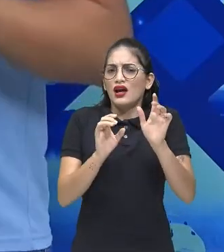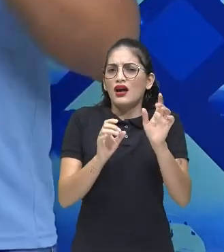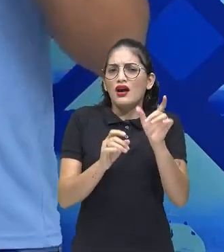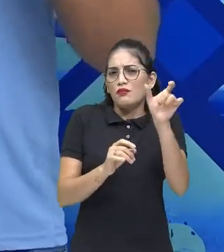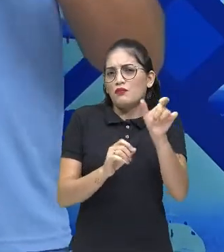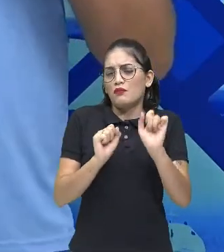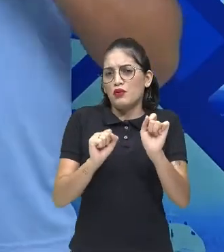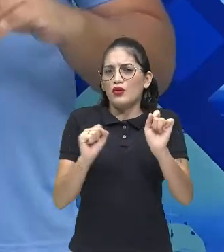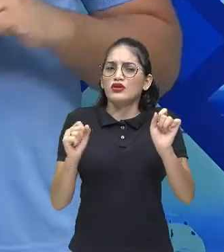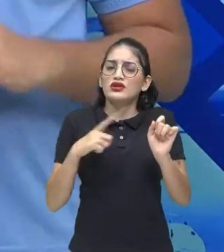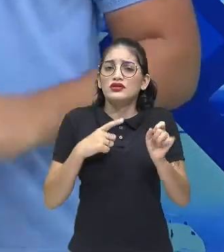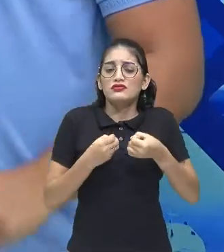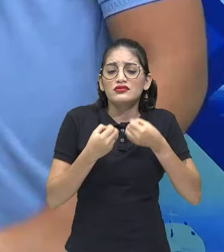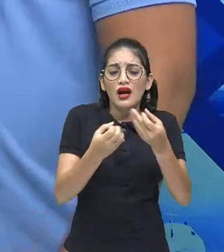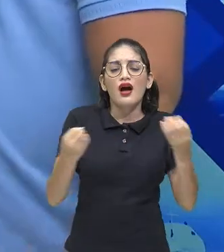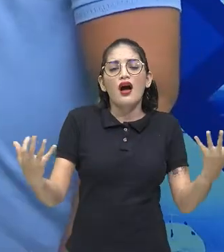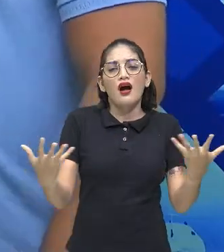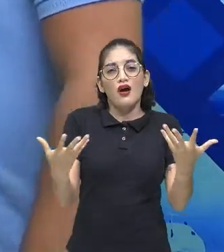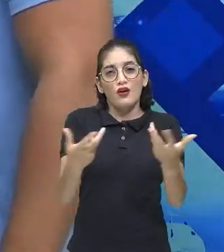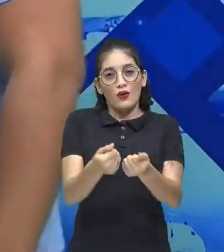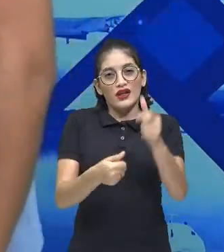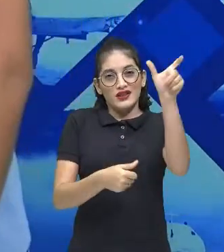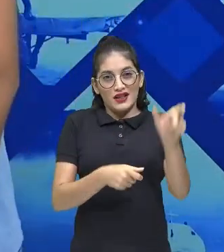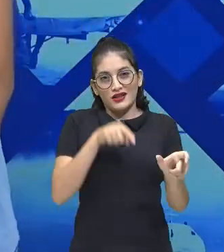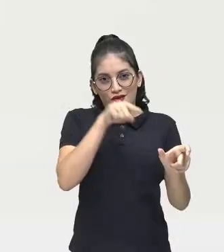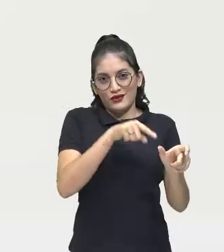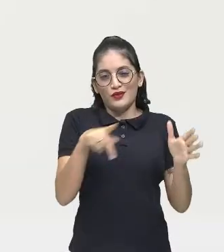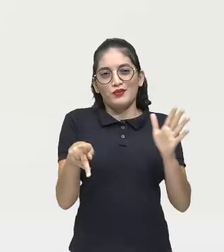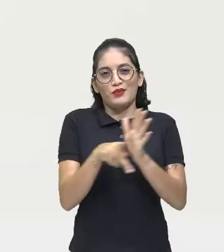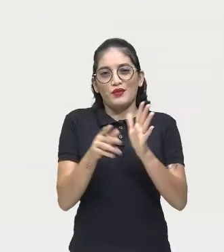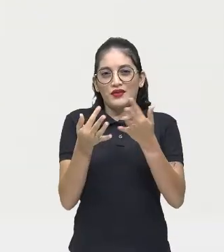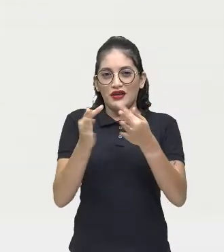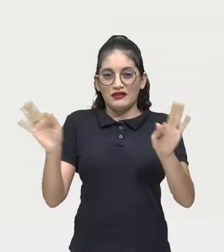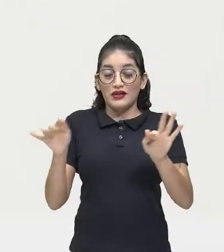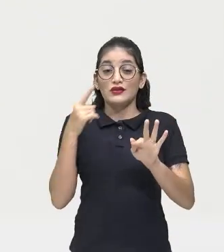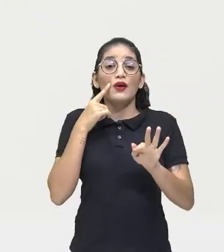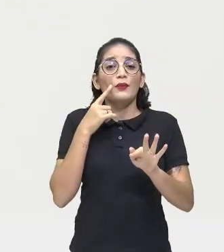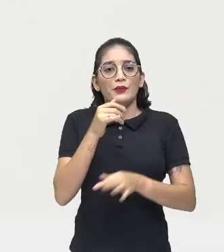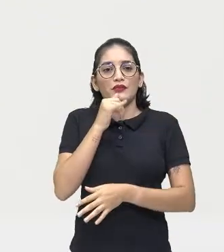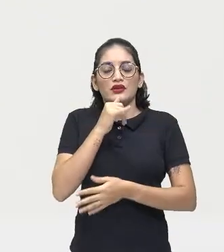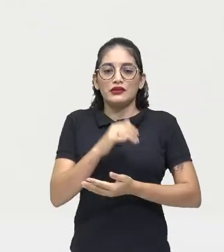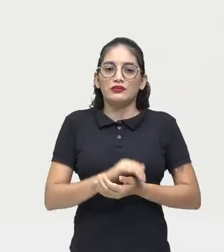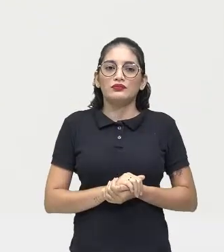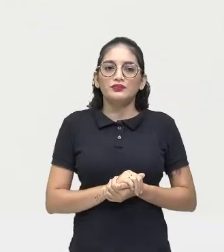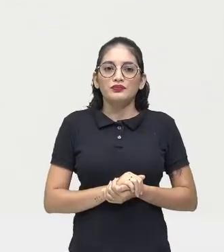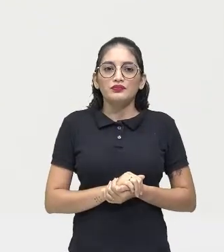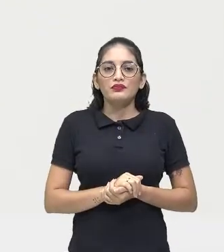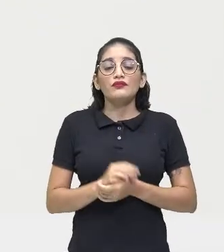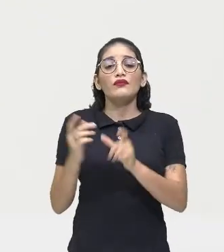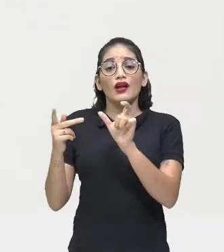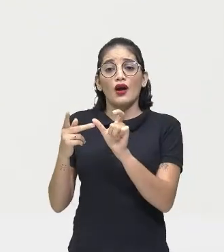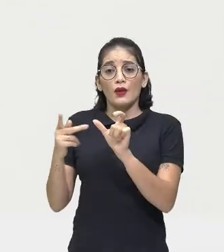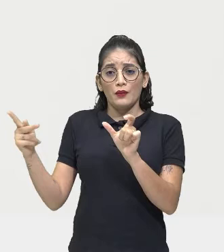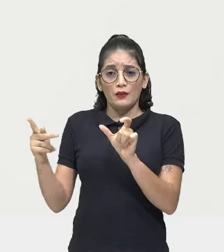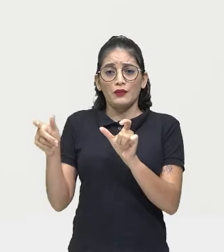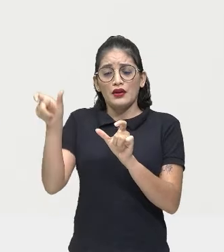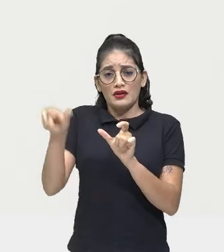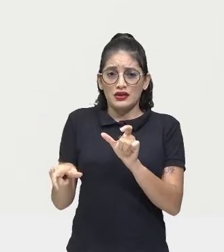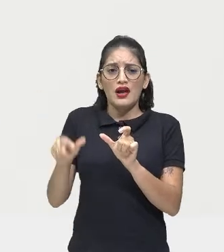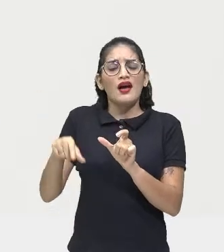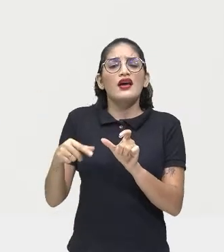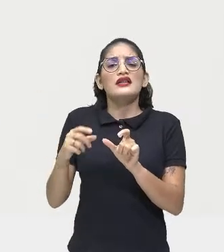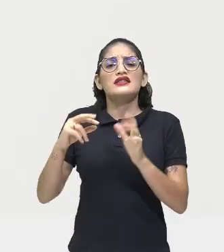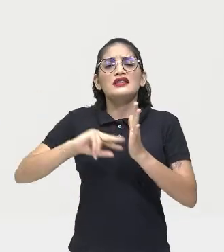atribuir qualidade ao sujeito da oração. Vamos pegar mais exemplos? Observem aqui. O predicativo do sujeito é uma